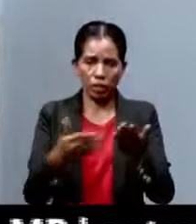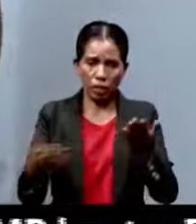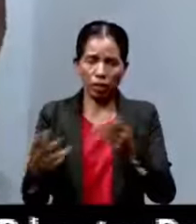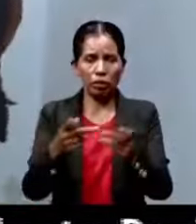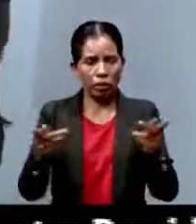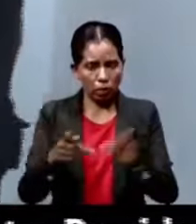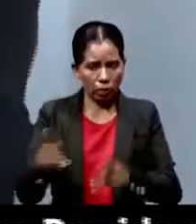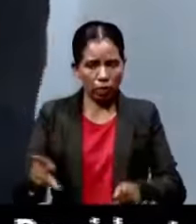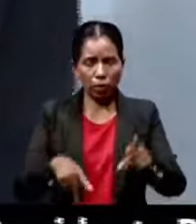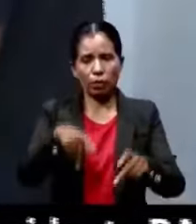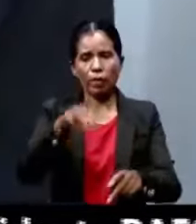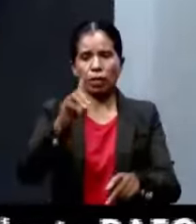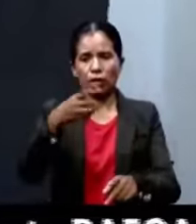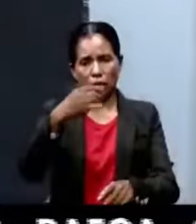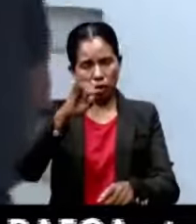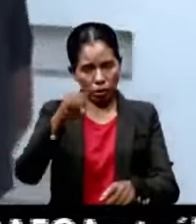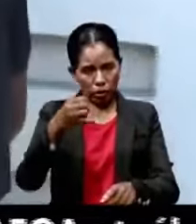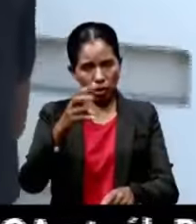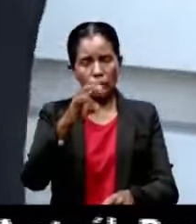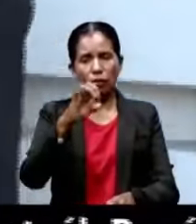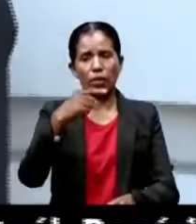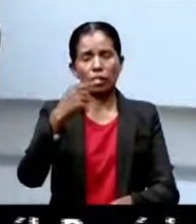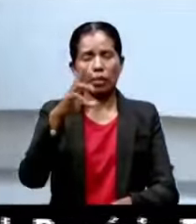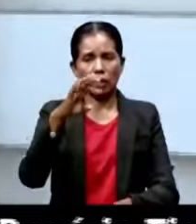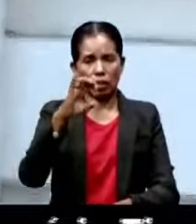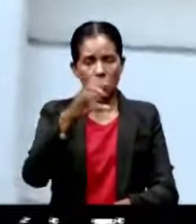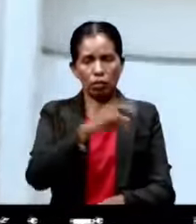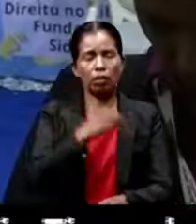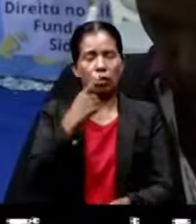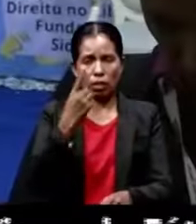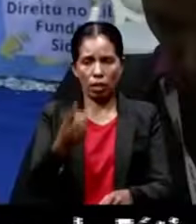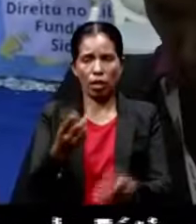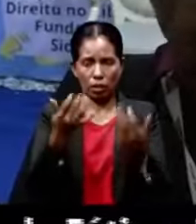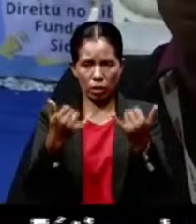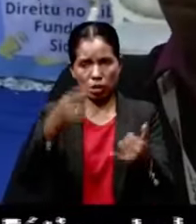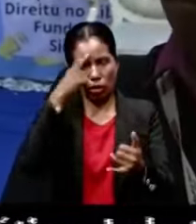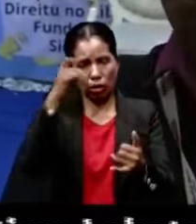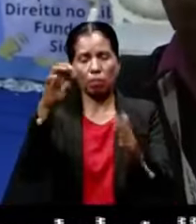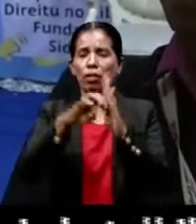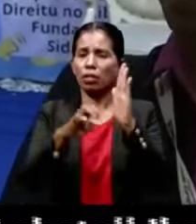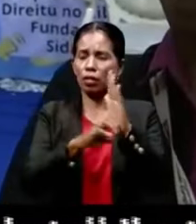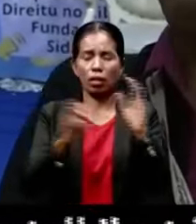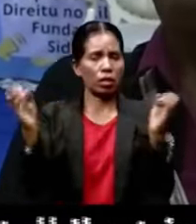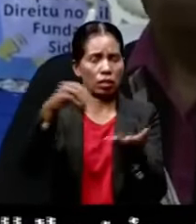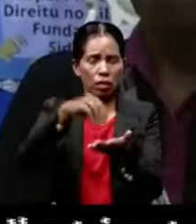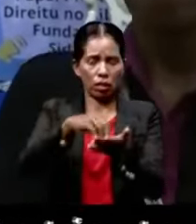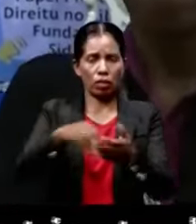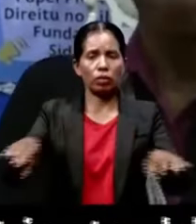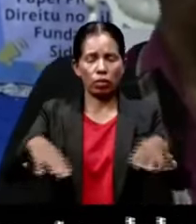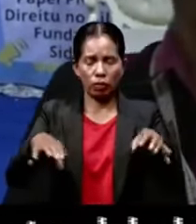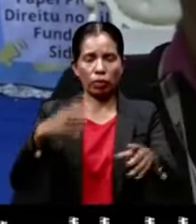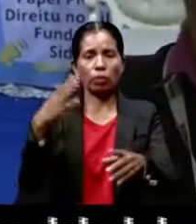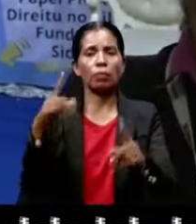de Direitos Humanos na Justiça, Virgílio Guterres, considera situação nem acontece tamba Estado la cria campo trabalho para funcionar